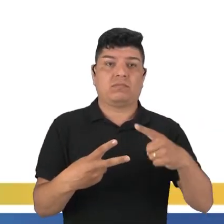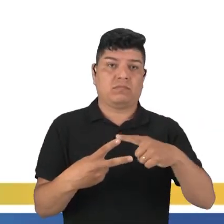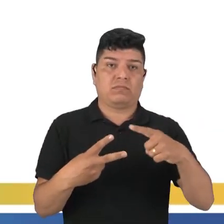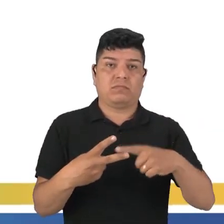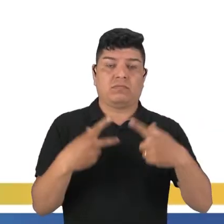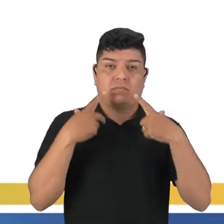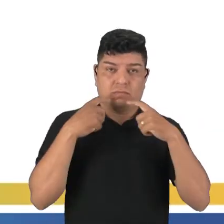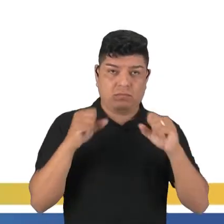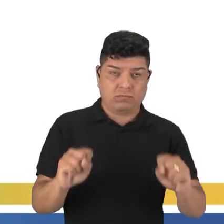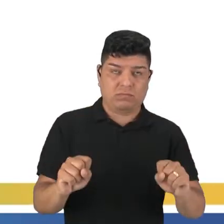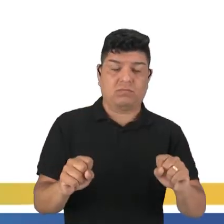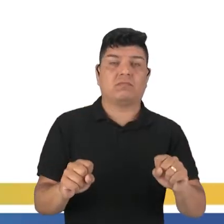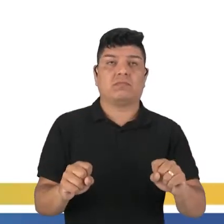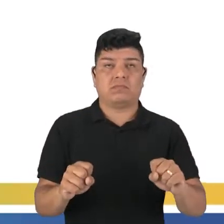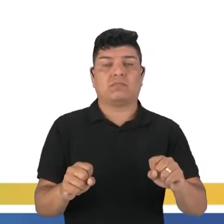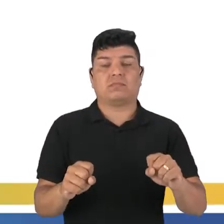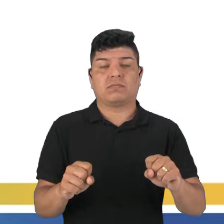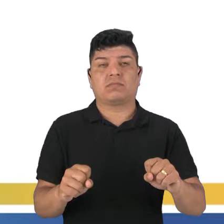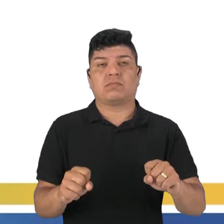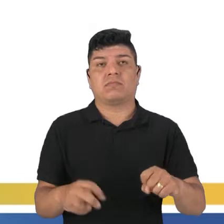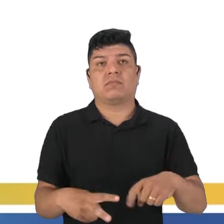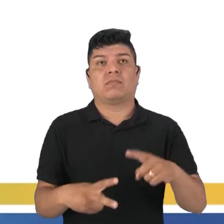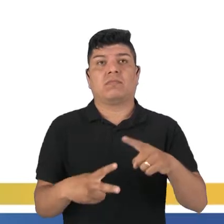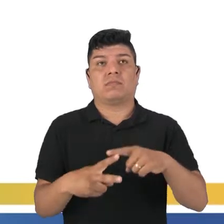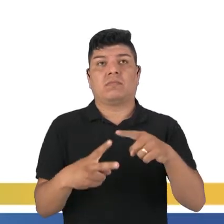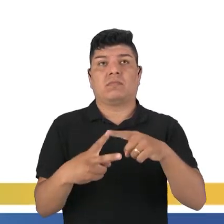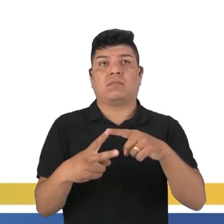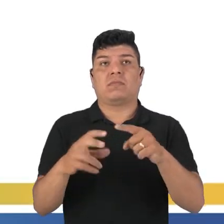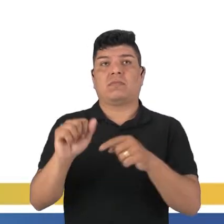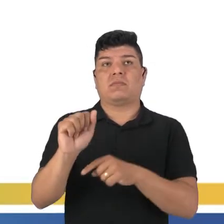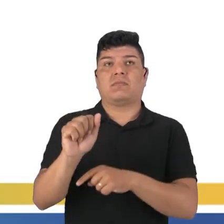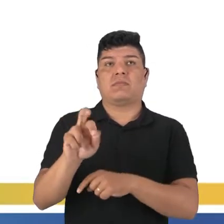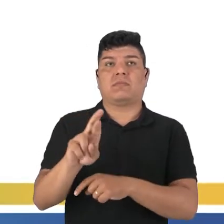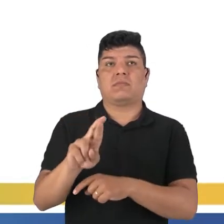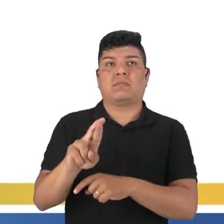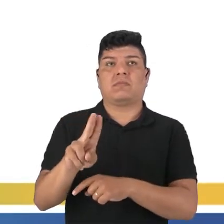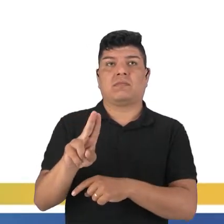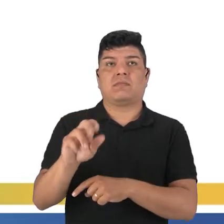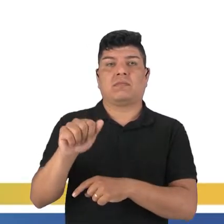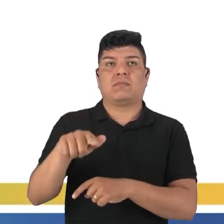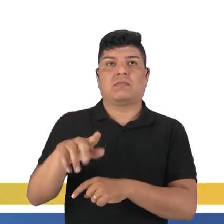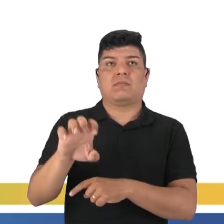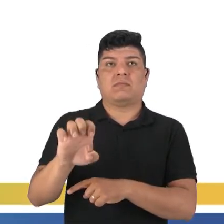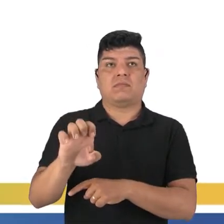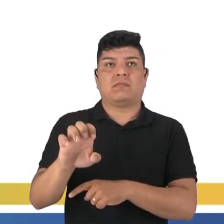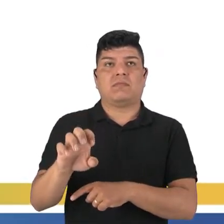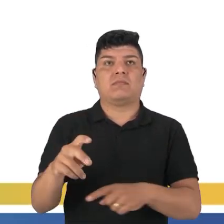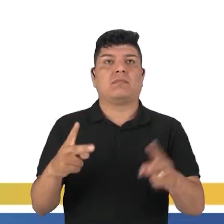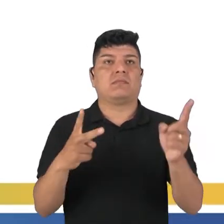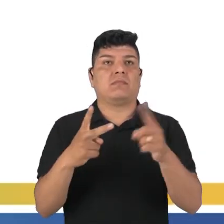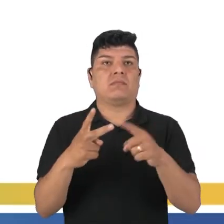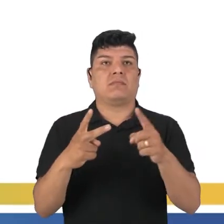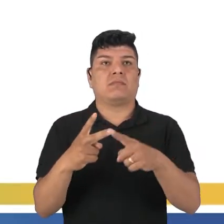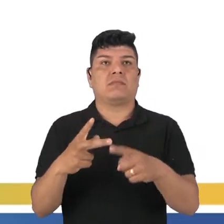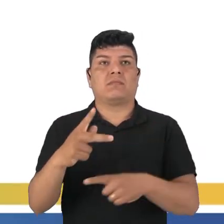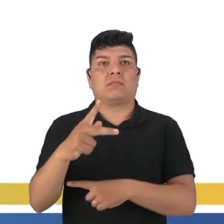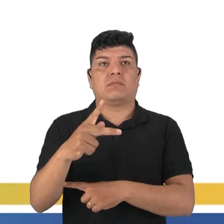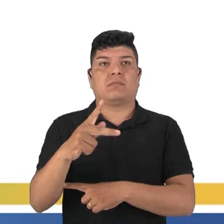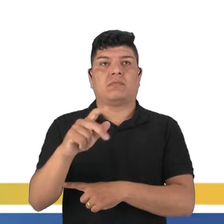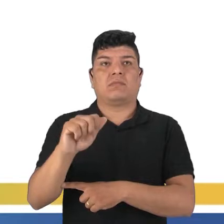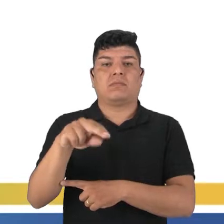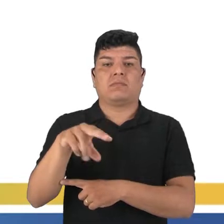troncos linguísticos, né? O Aruaque e os Panos, né? E aí no Aruaques a gente tem os Culinas,